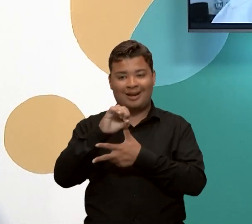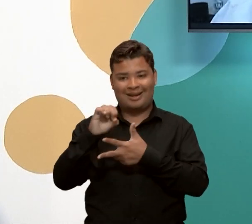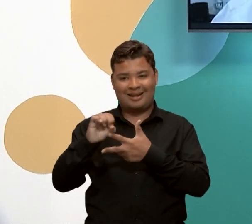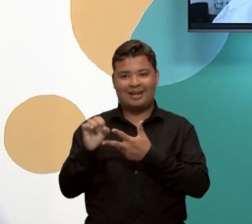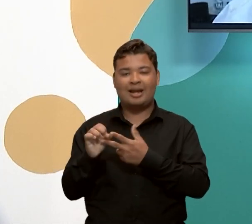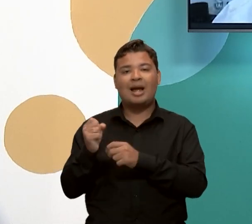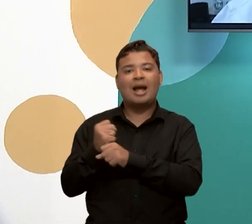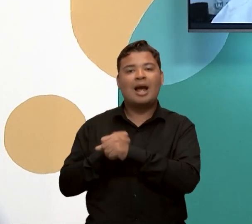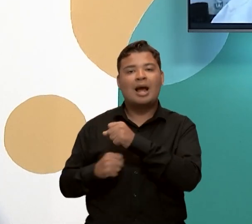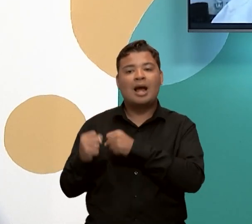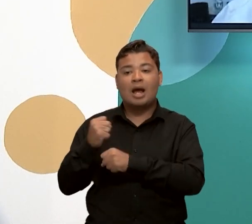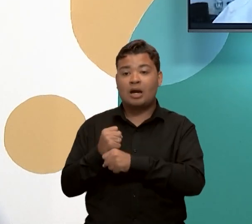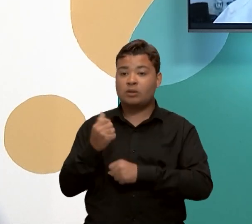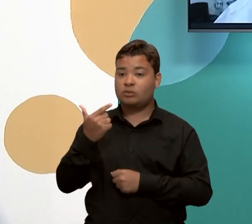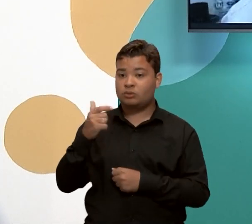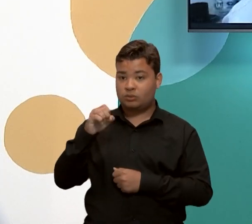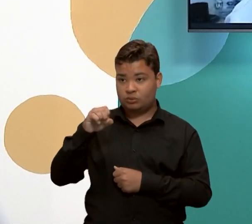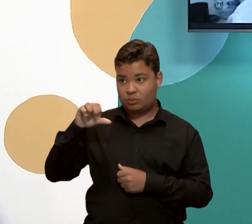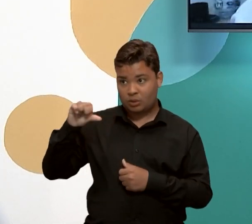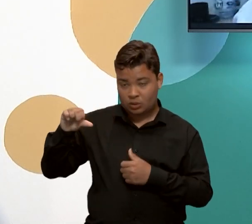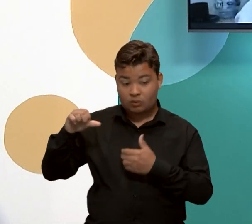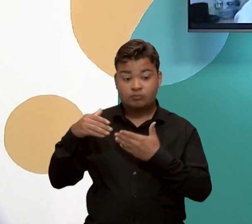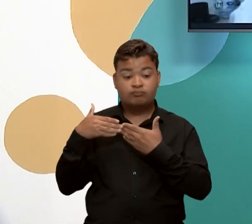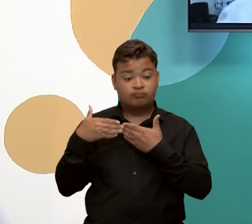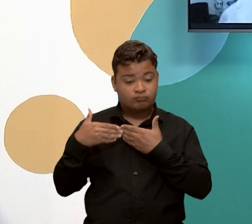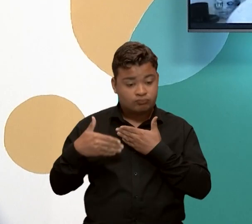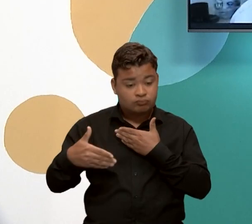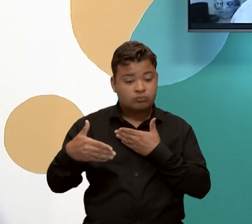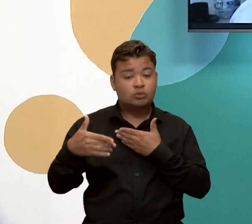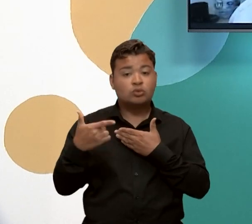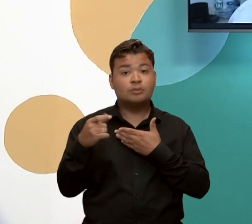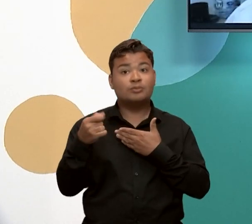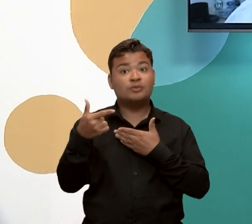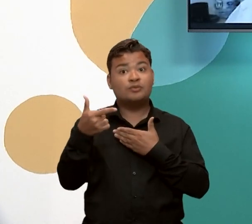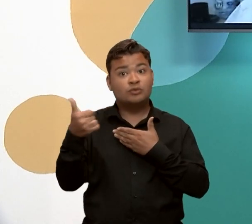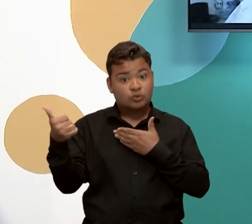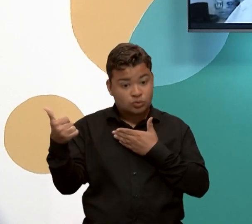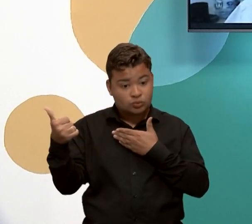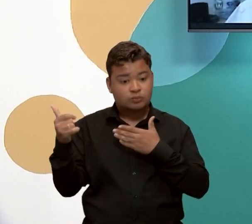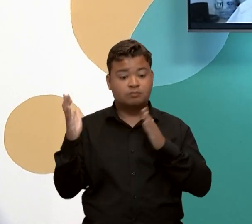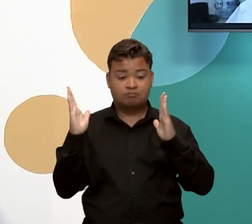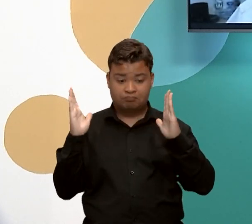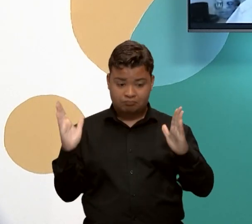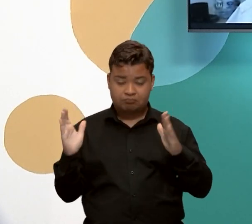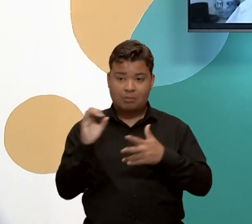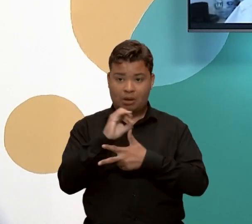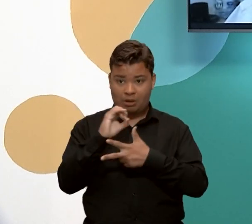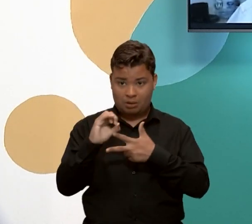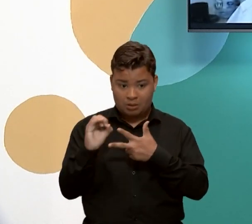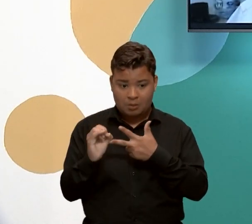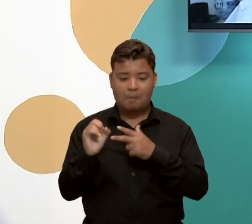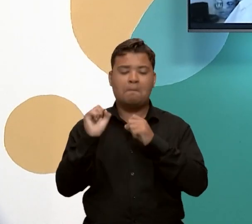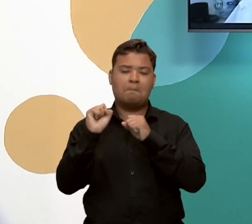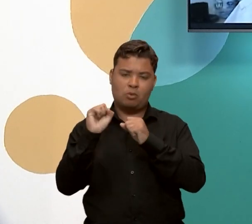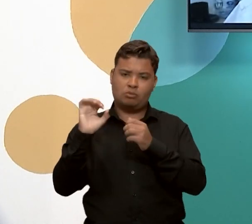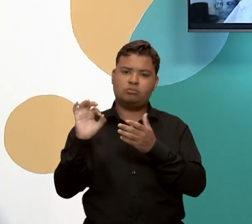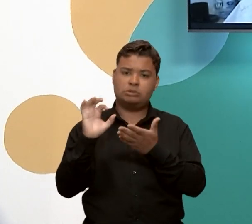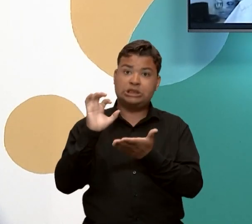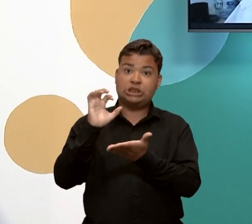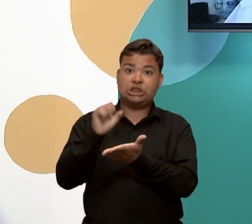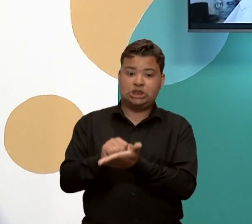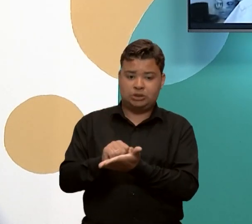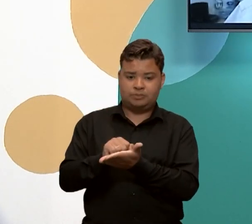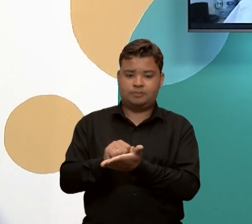de 2009 até 2021 podem se inscrever. Depois ele terá